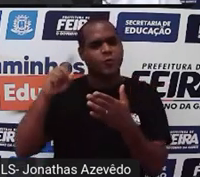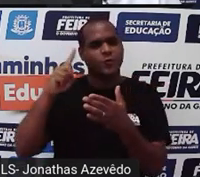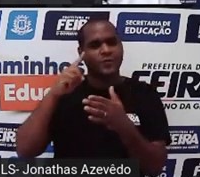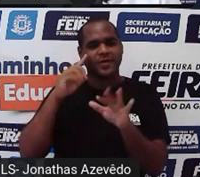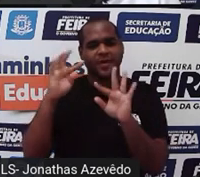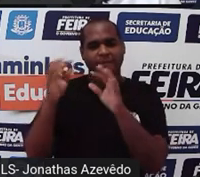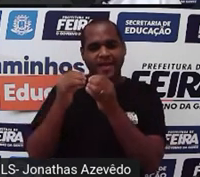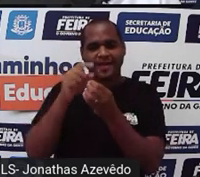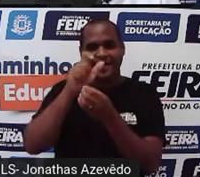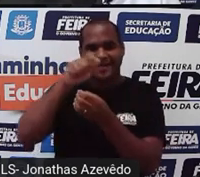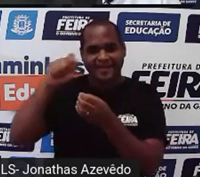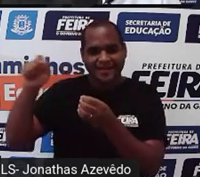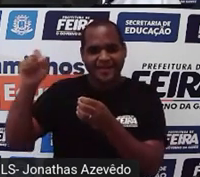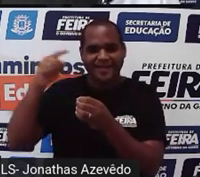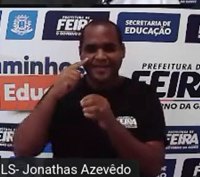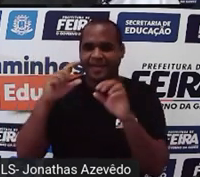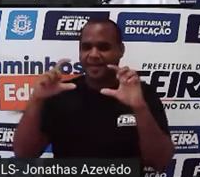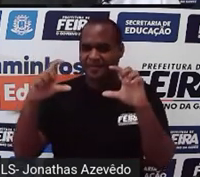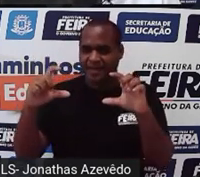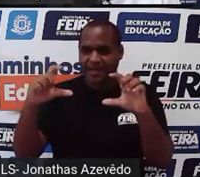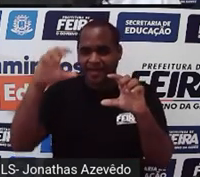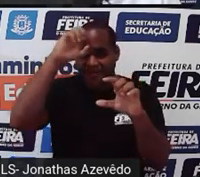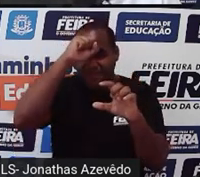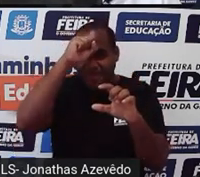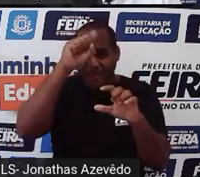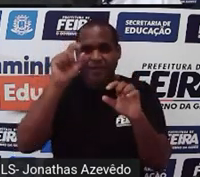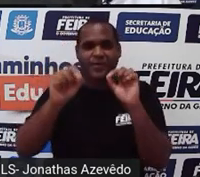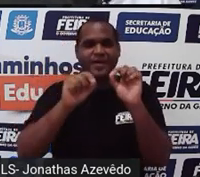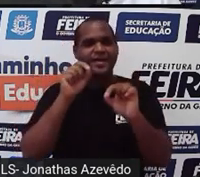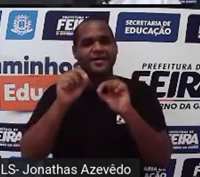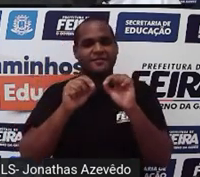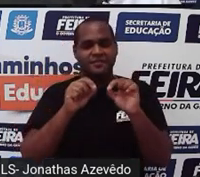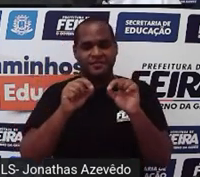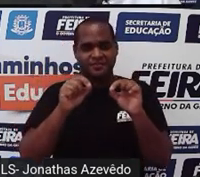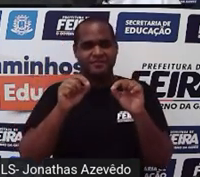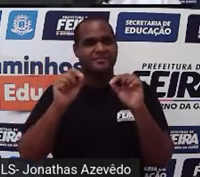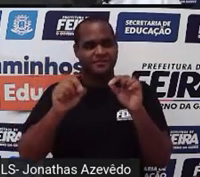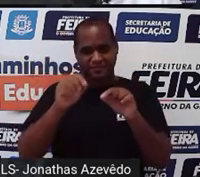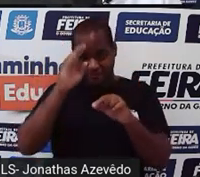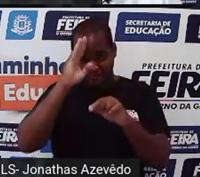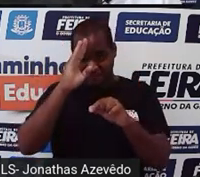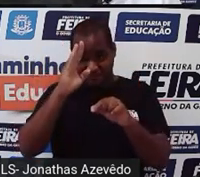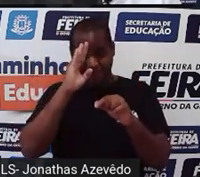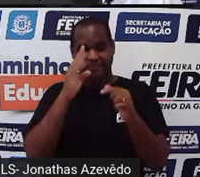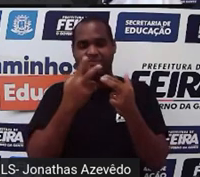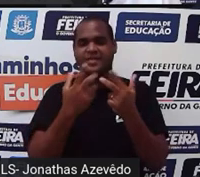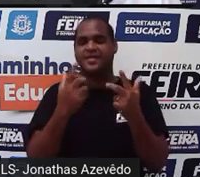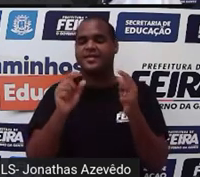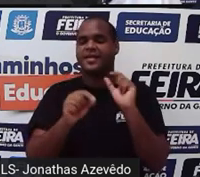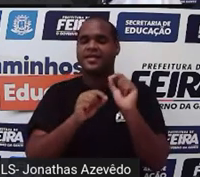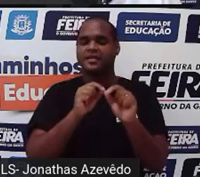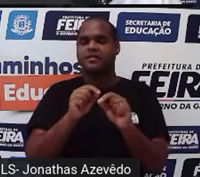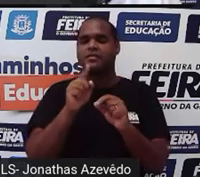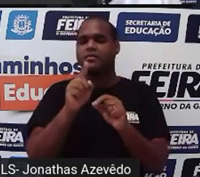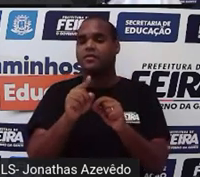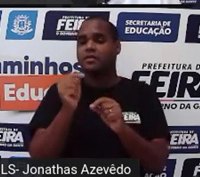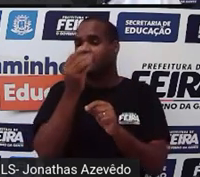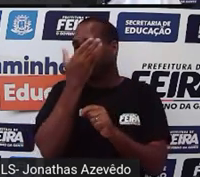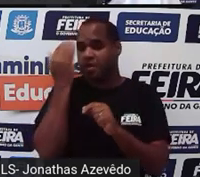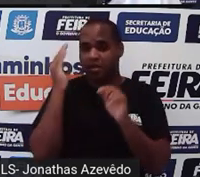que tá ali escrito naquela parte do Vamos aprender o que é de principal para gente não